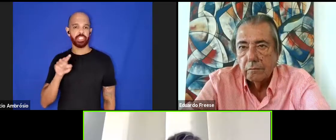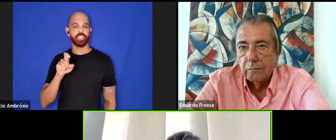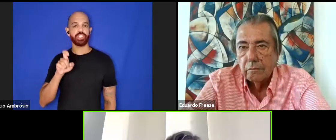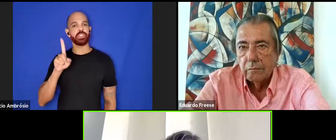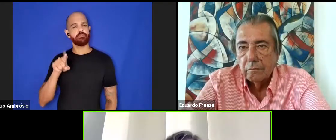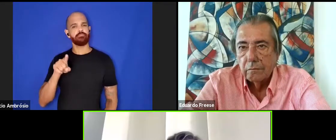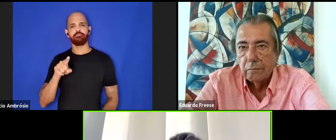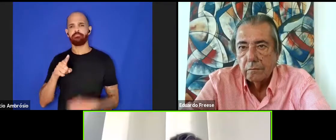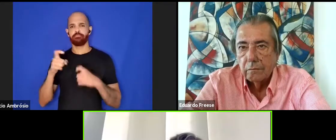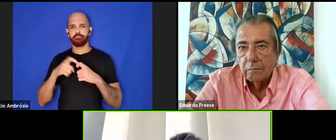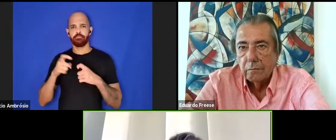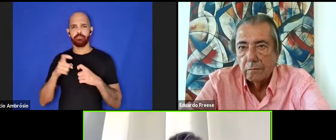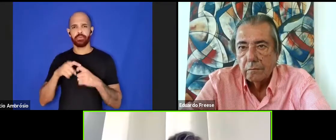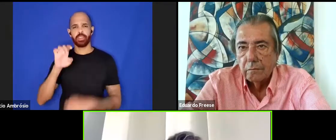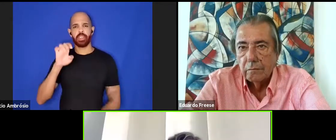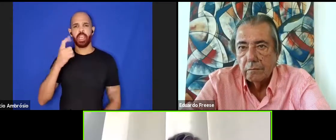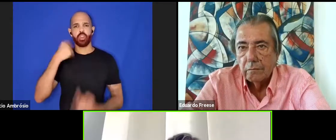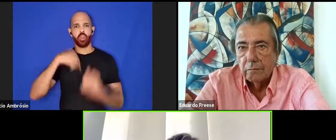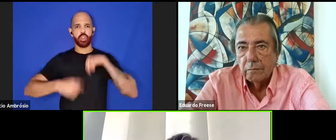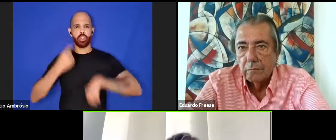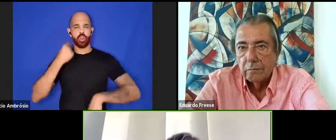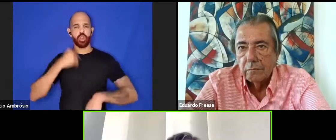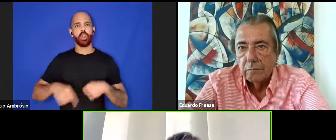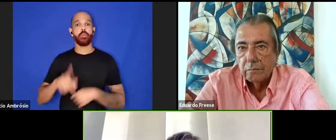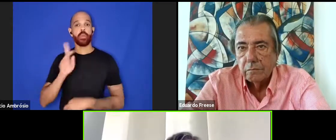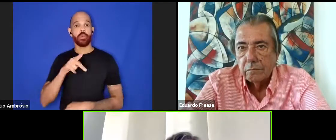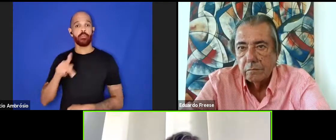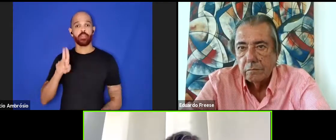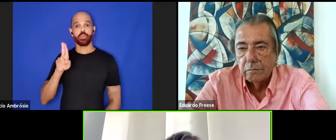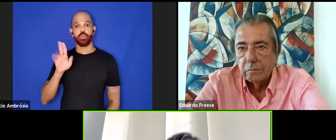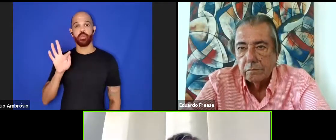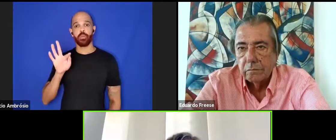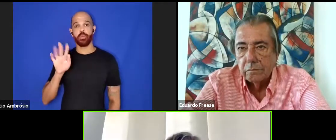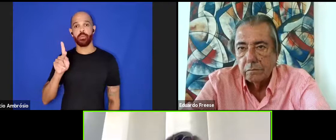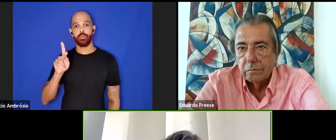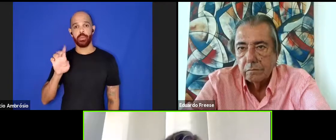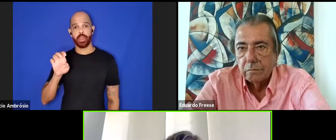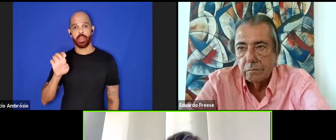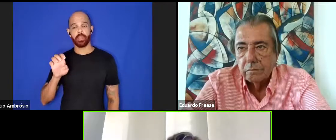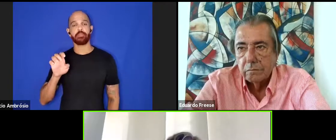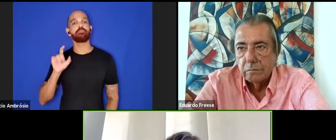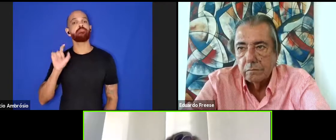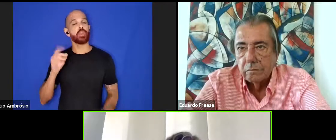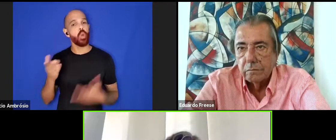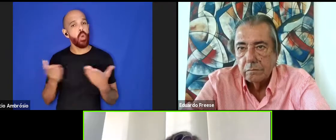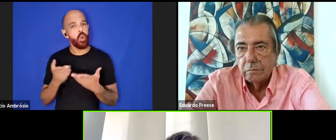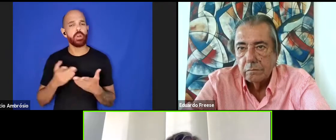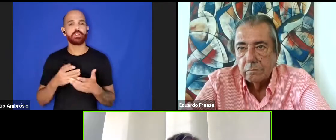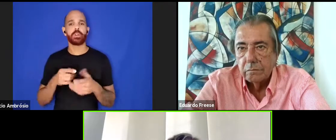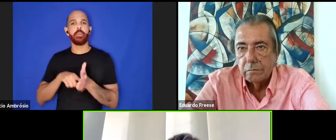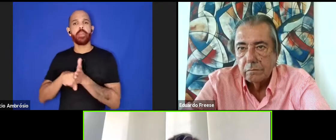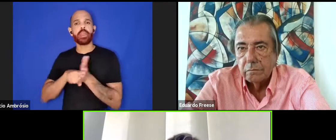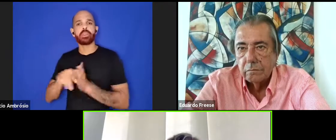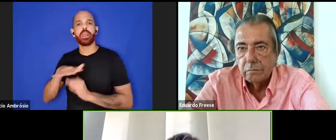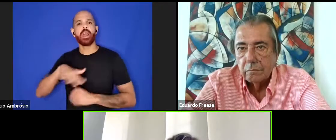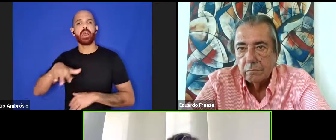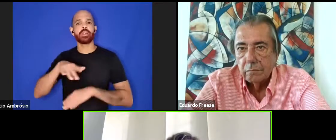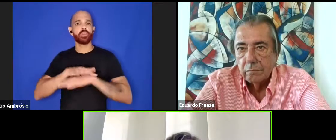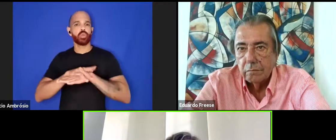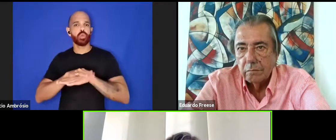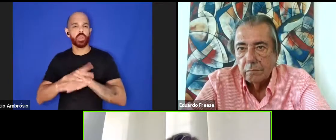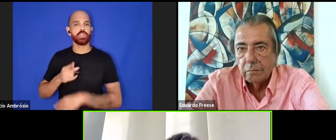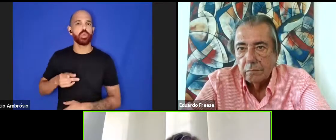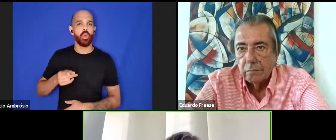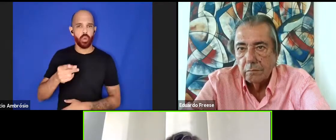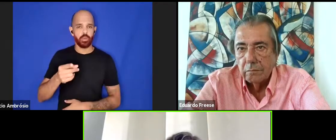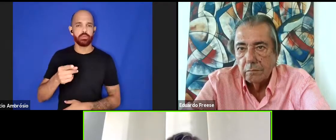endocrinologista do estado de Pernambuco, professor da UPE, e com o qual nós hoje conduzimos pesquisas na área da epidemiologia das doenças crônicas.